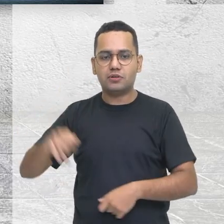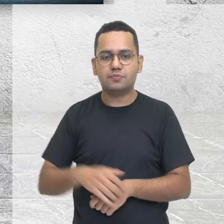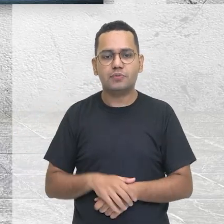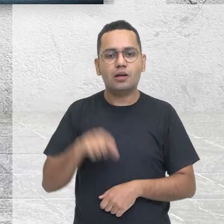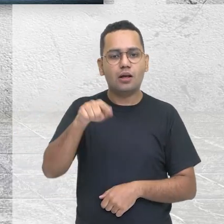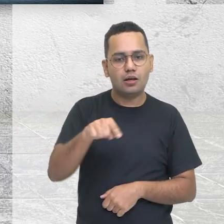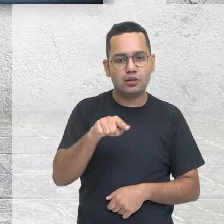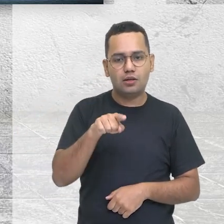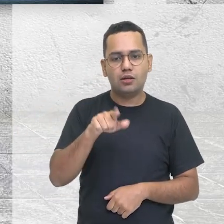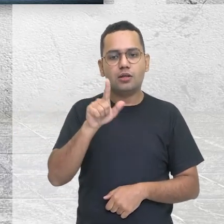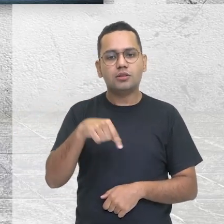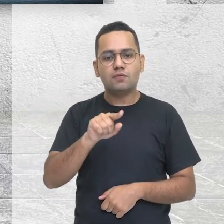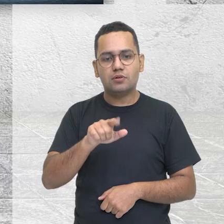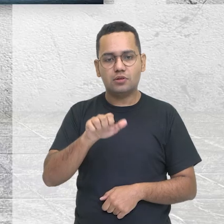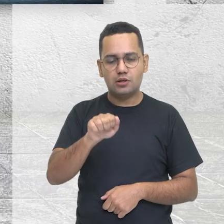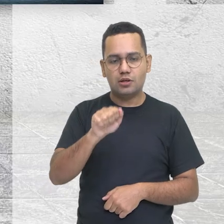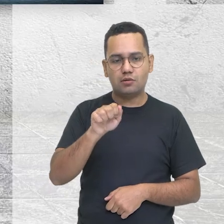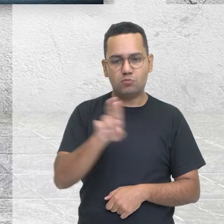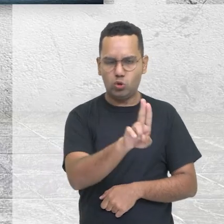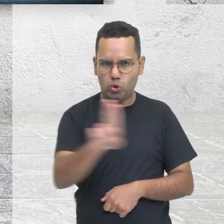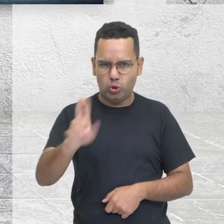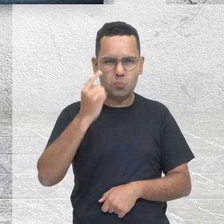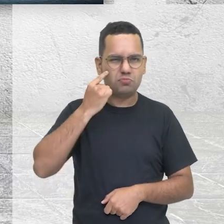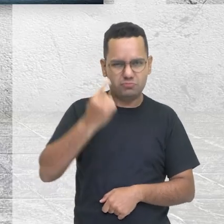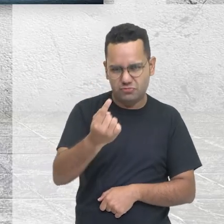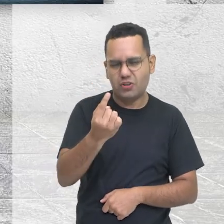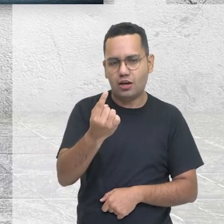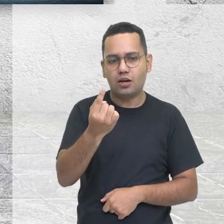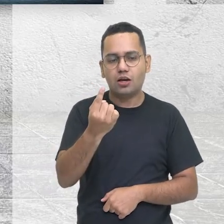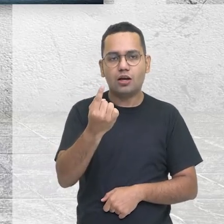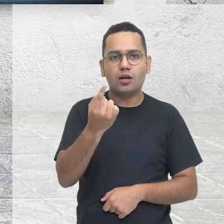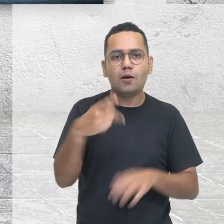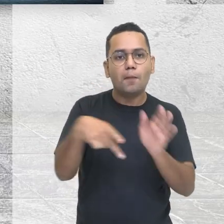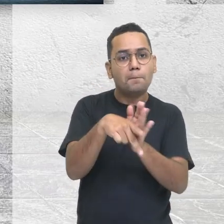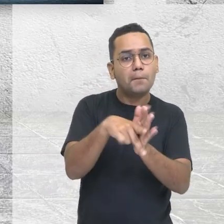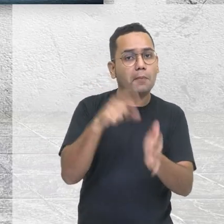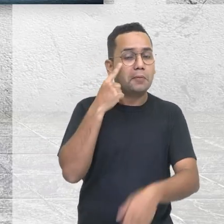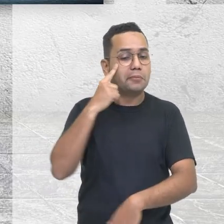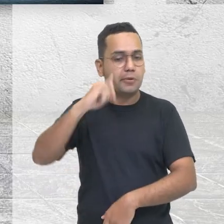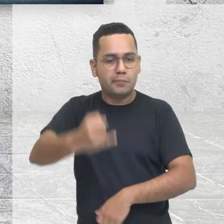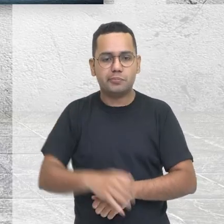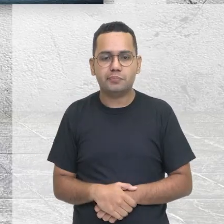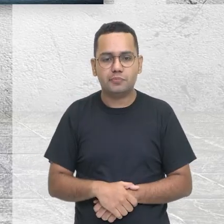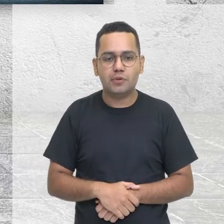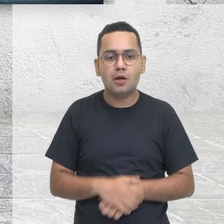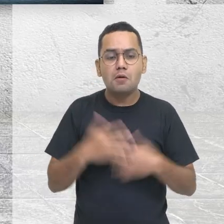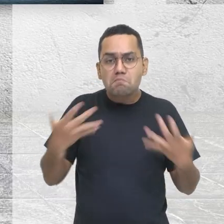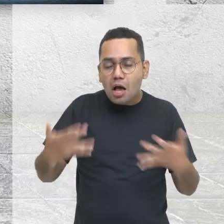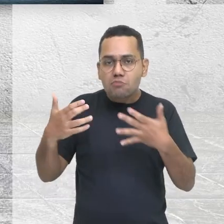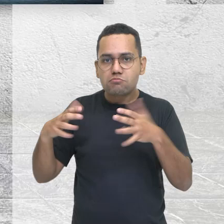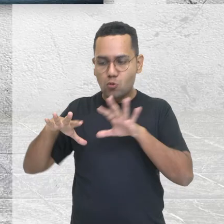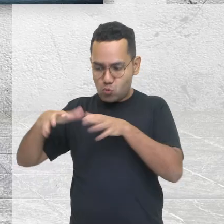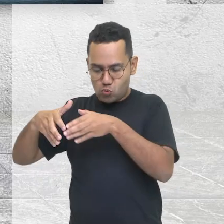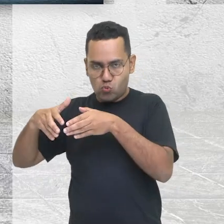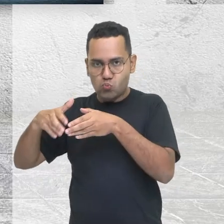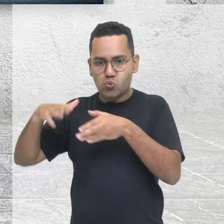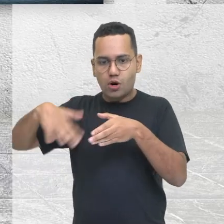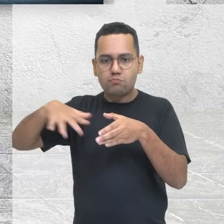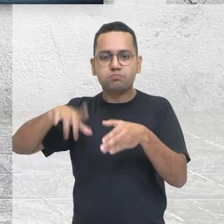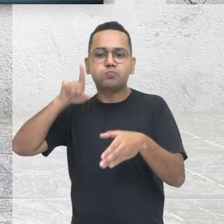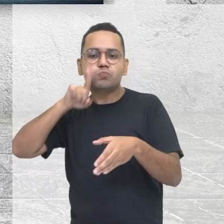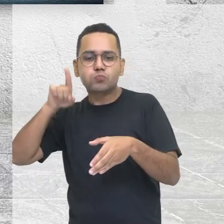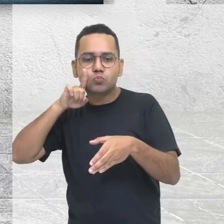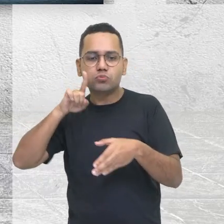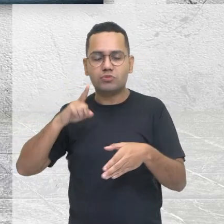Isoroku Yamamoto. O Congresso dos Estados Unidos vai declarar guerra ao Japão, marcando a entrada oficial